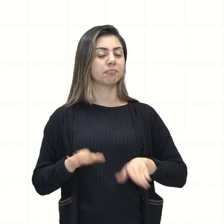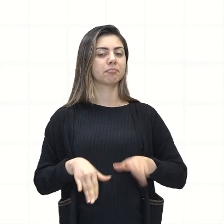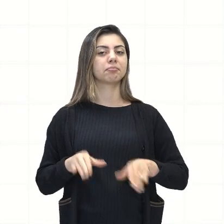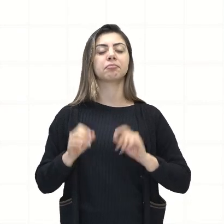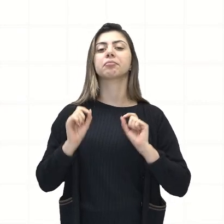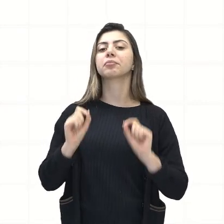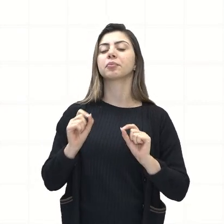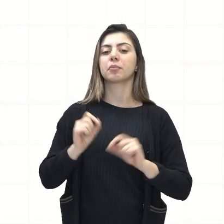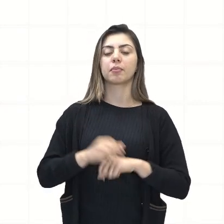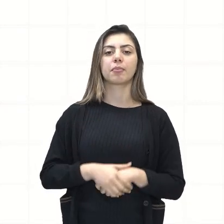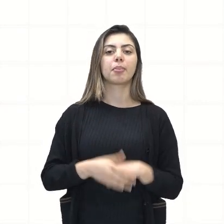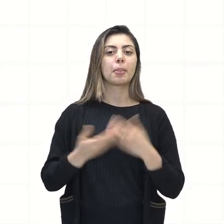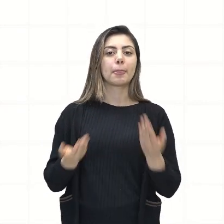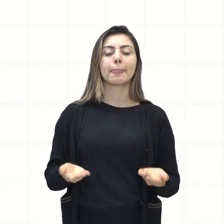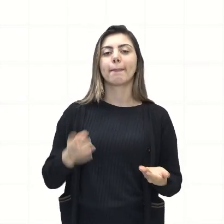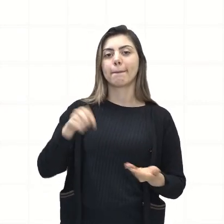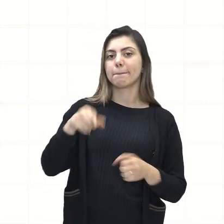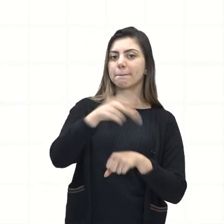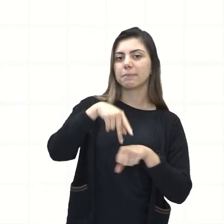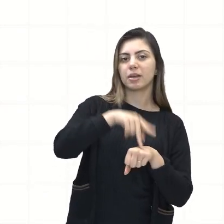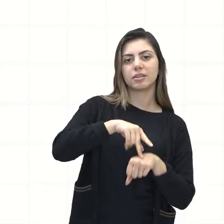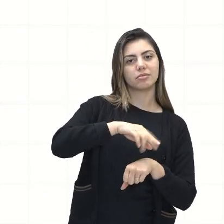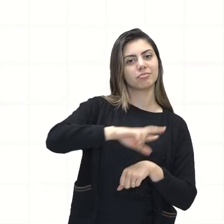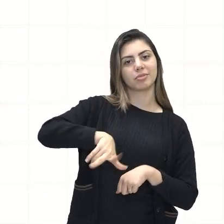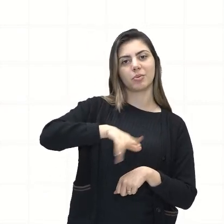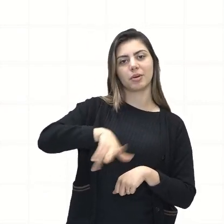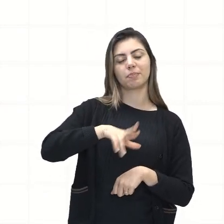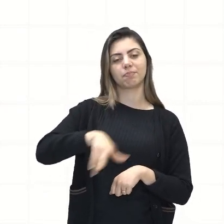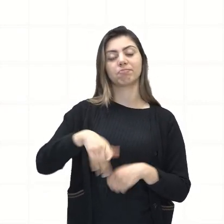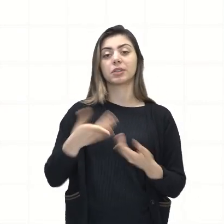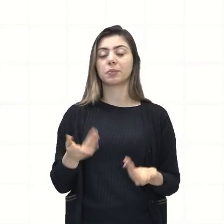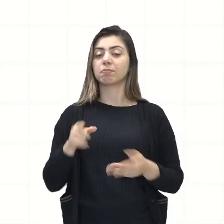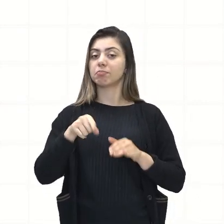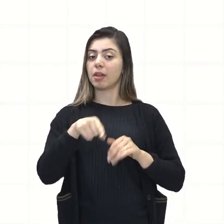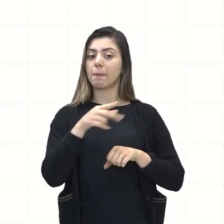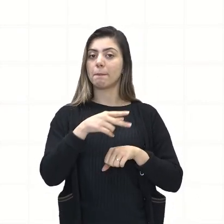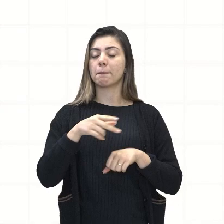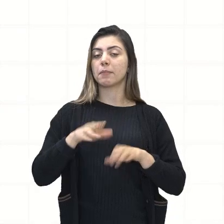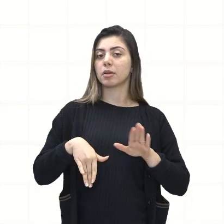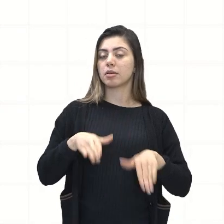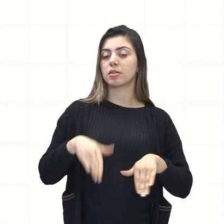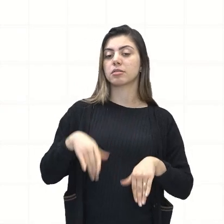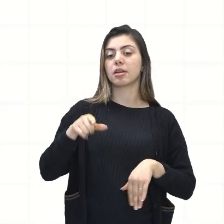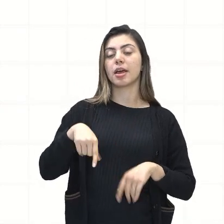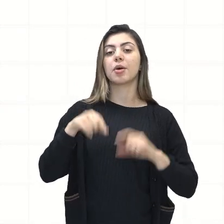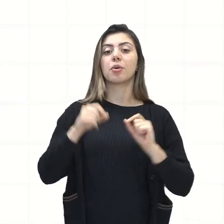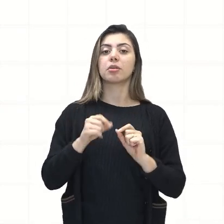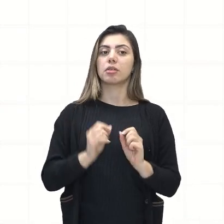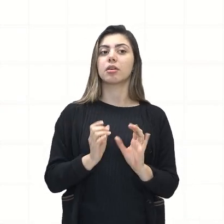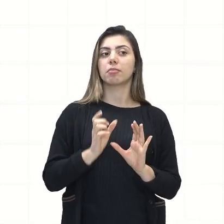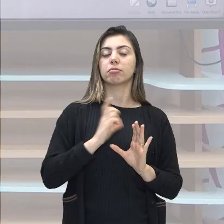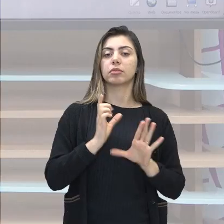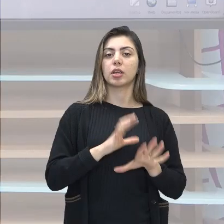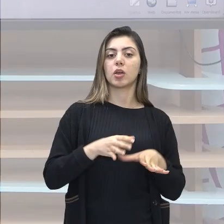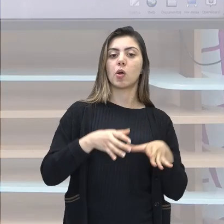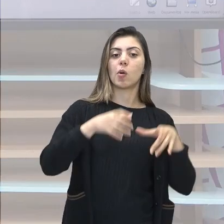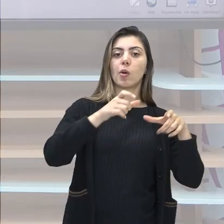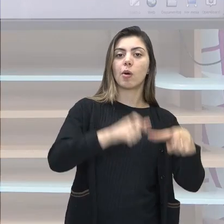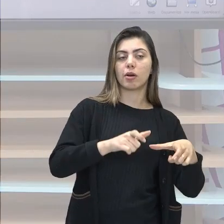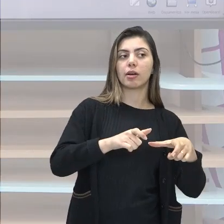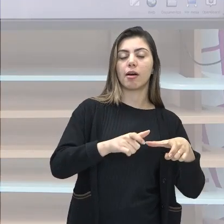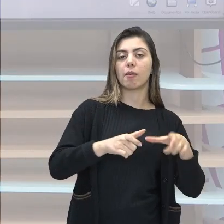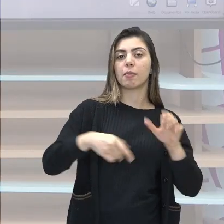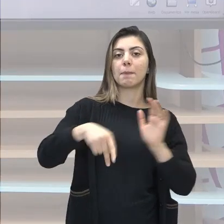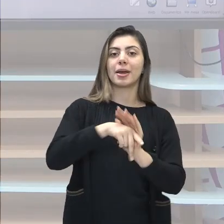Guiana Francesa, ela não é um país, certo? A Guiana Francesa, ela é departamento ultramar da